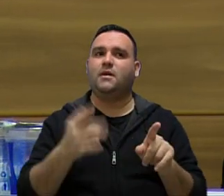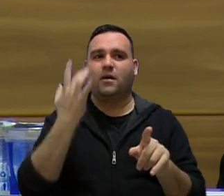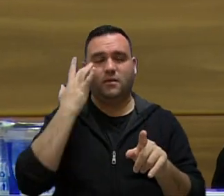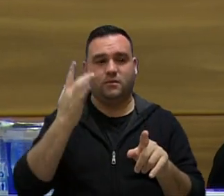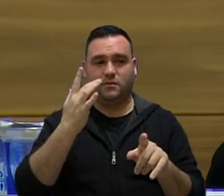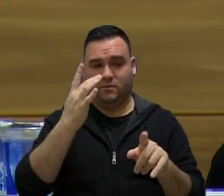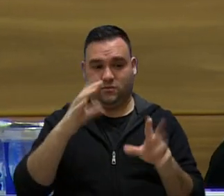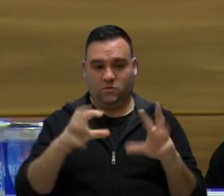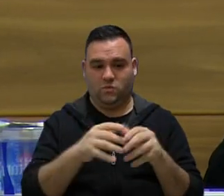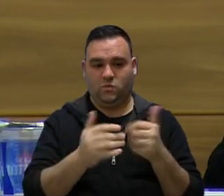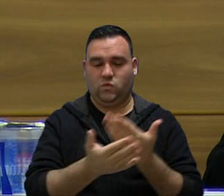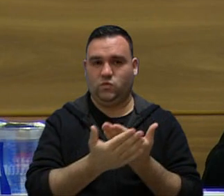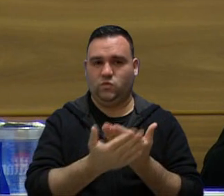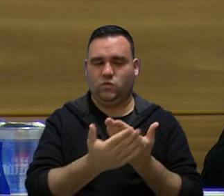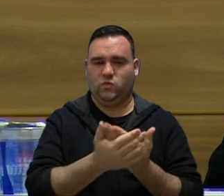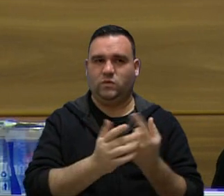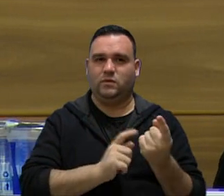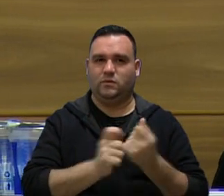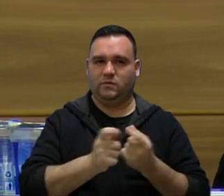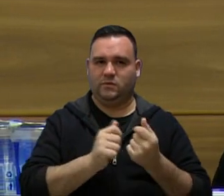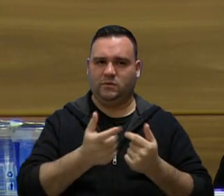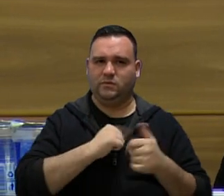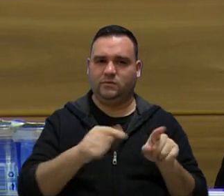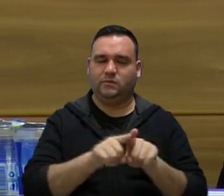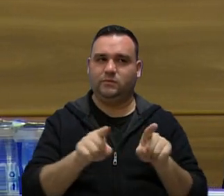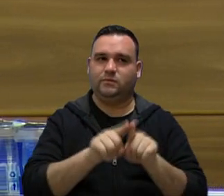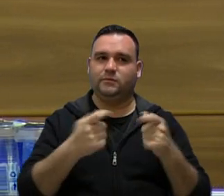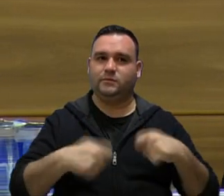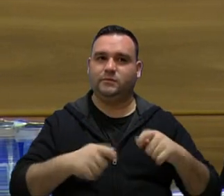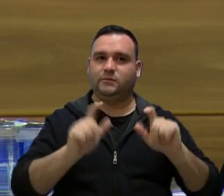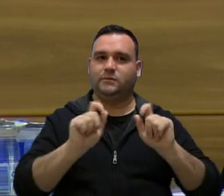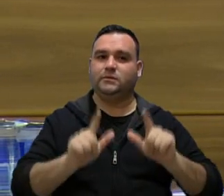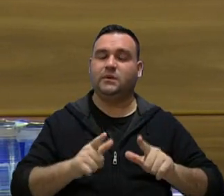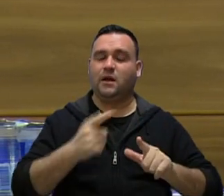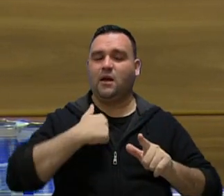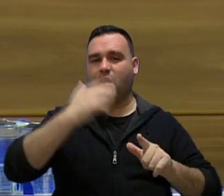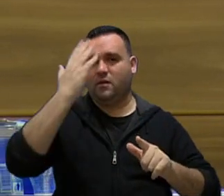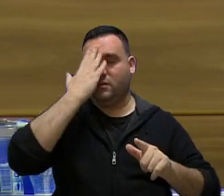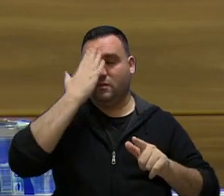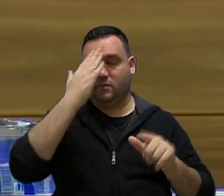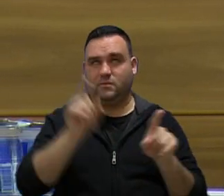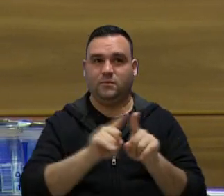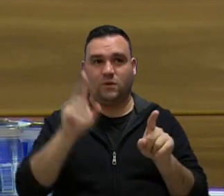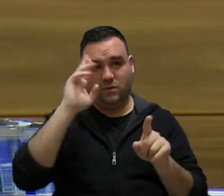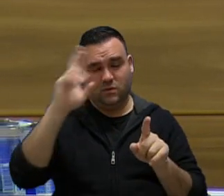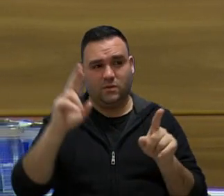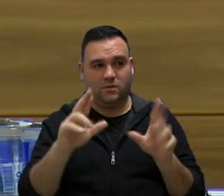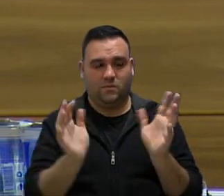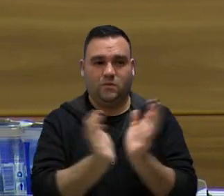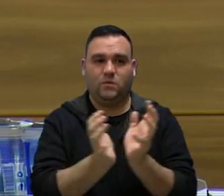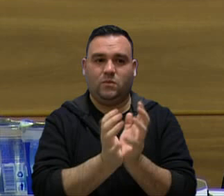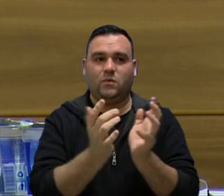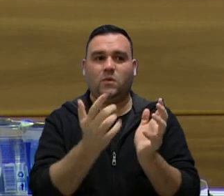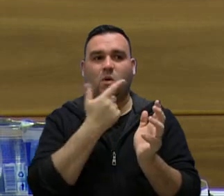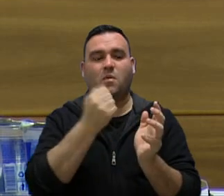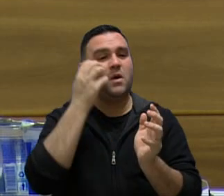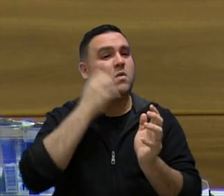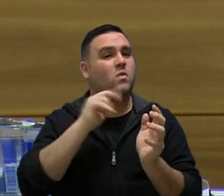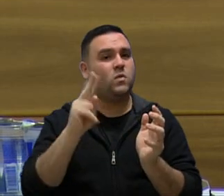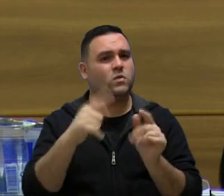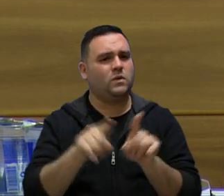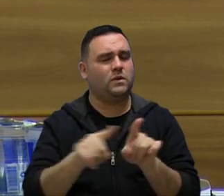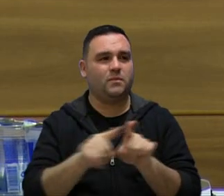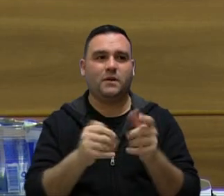e a própria comissão de orçamento e finanças tem que ficar bastante atento e eu sei ele vossa senhoria e juntamente com o edson